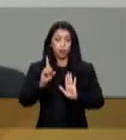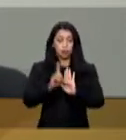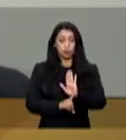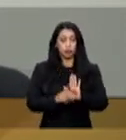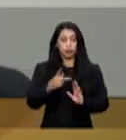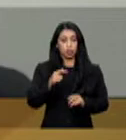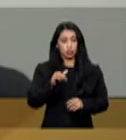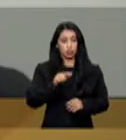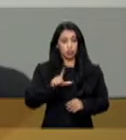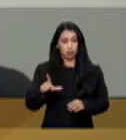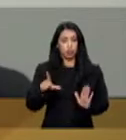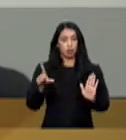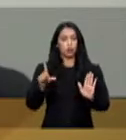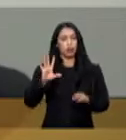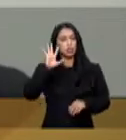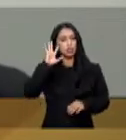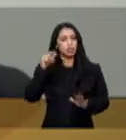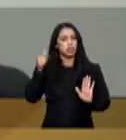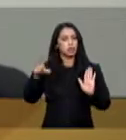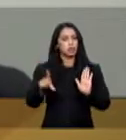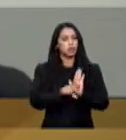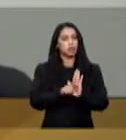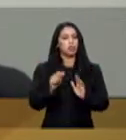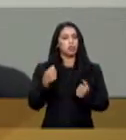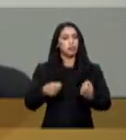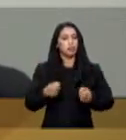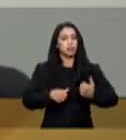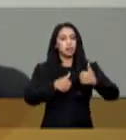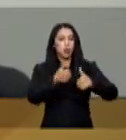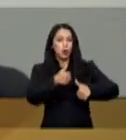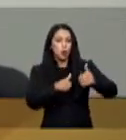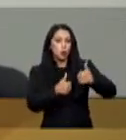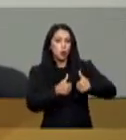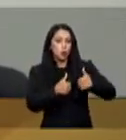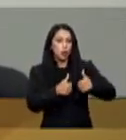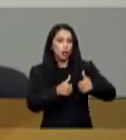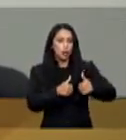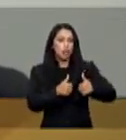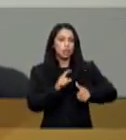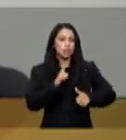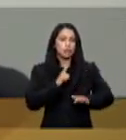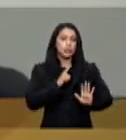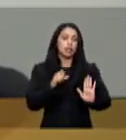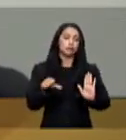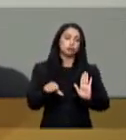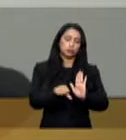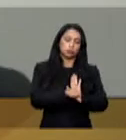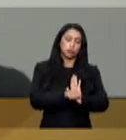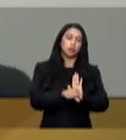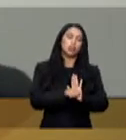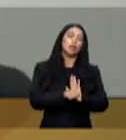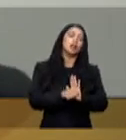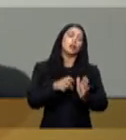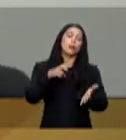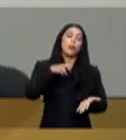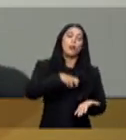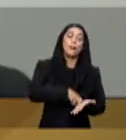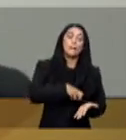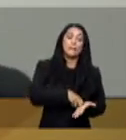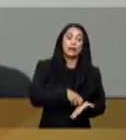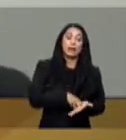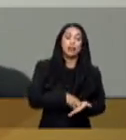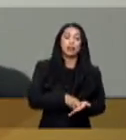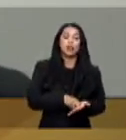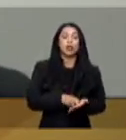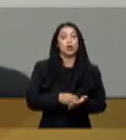o legislador deve sempre observar, ao criar dispositivos incriminadores e suas penas, o respeito aos